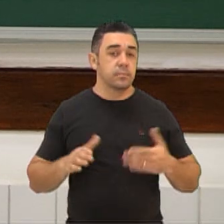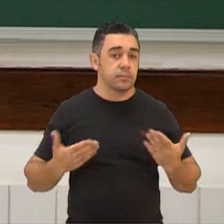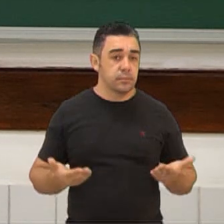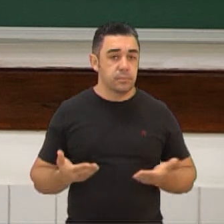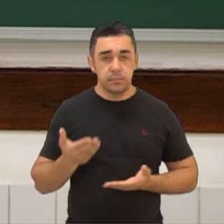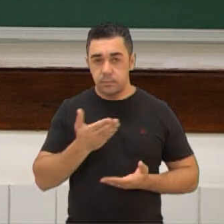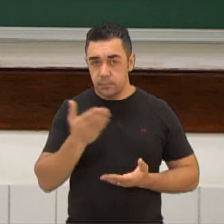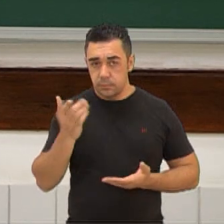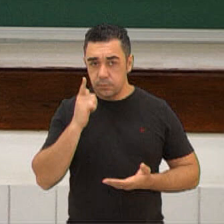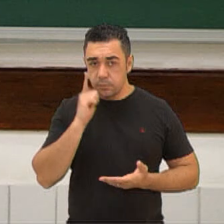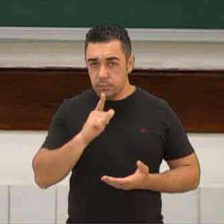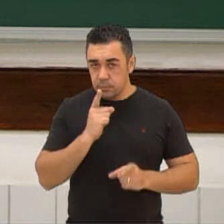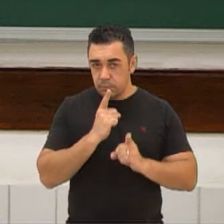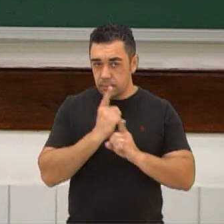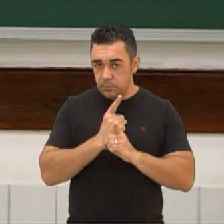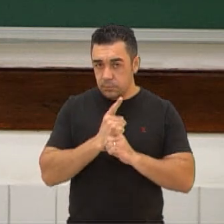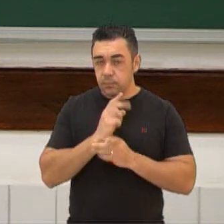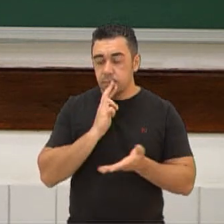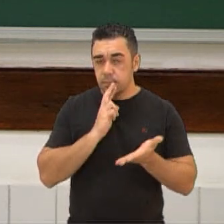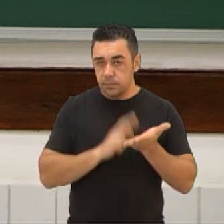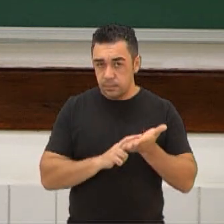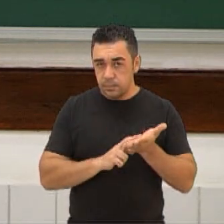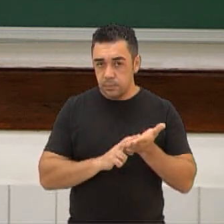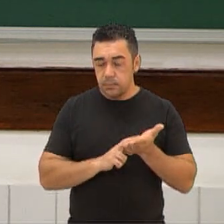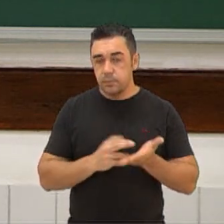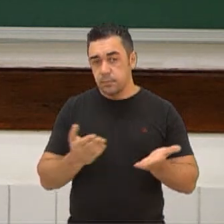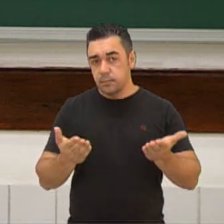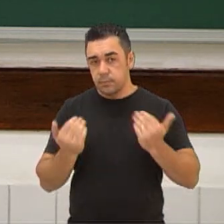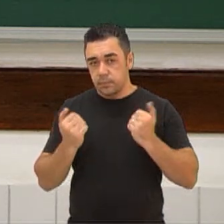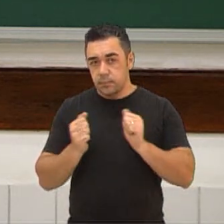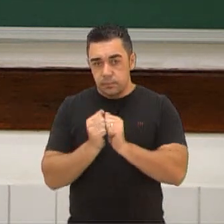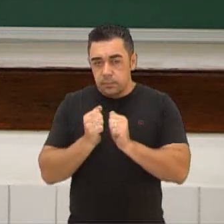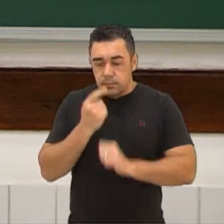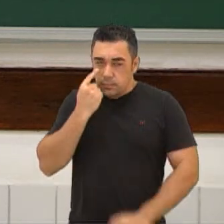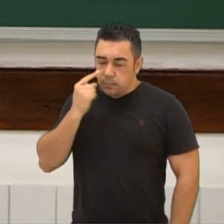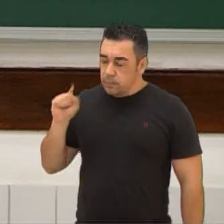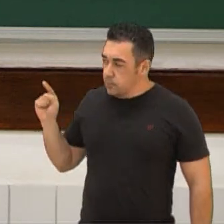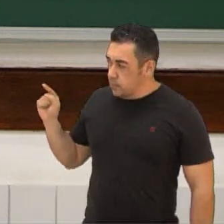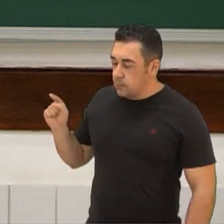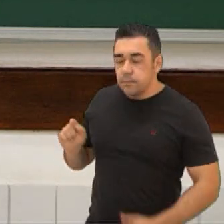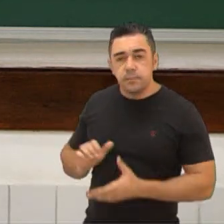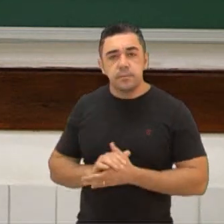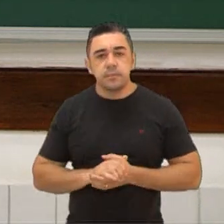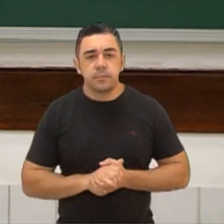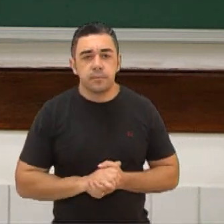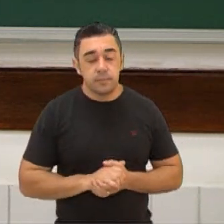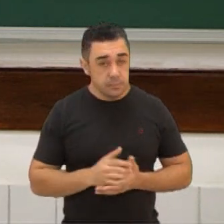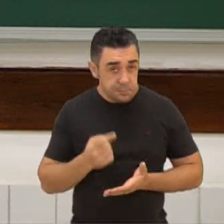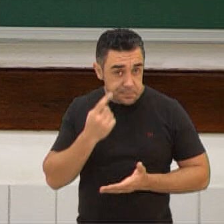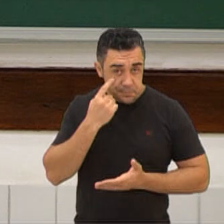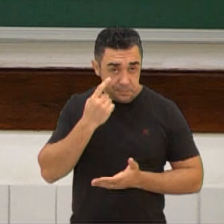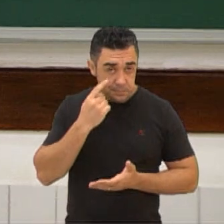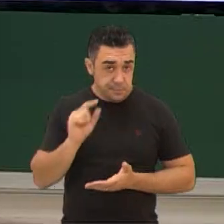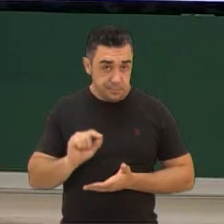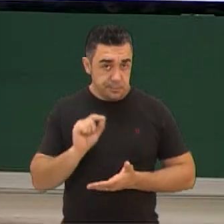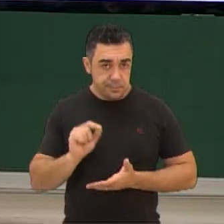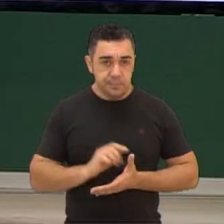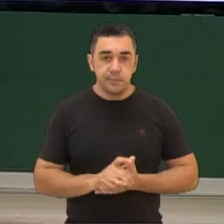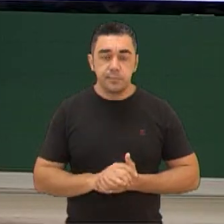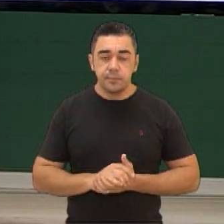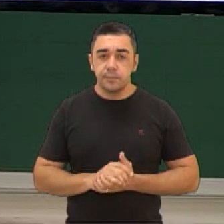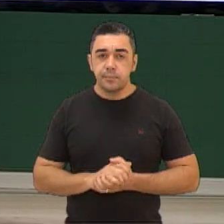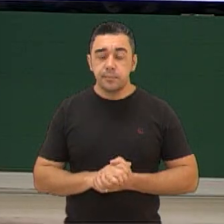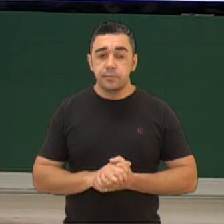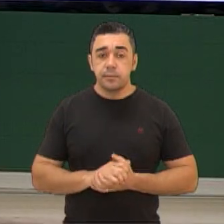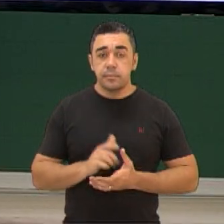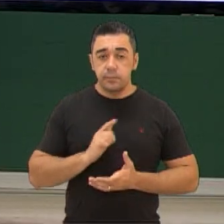Então, alunos, conseguiram identificar o resultado? Vem com o professor, vamos conferir aqui na tela. Veja só,